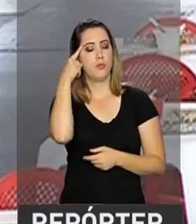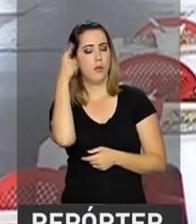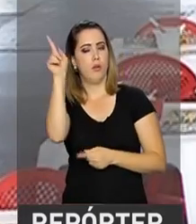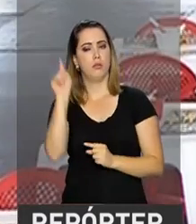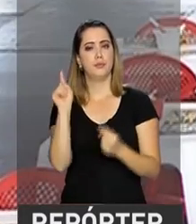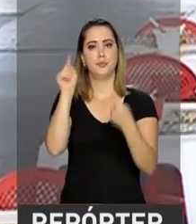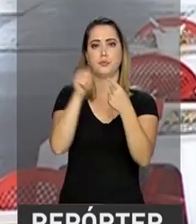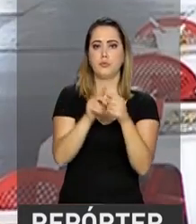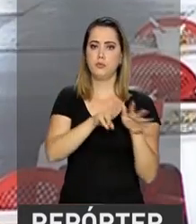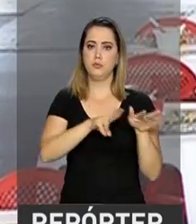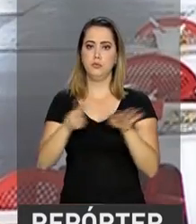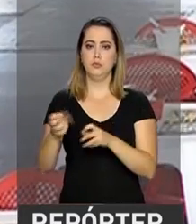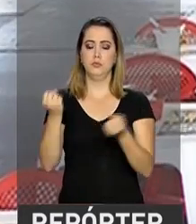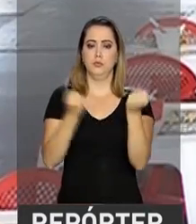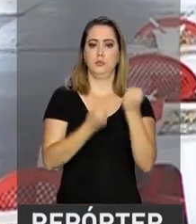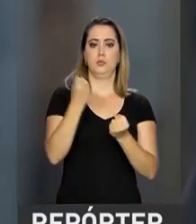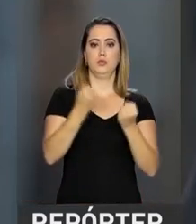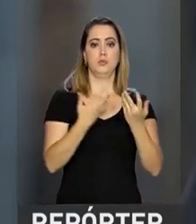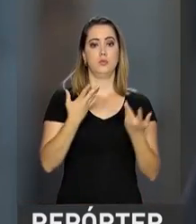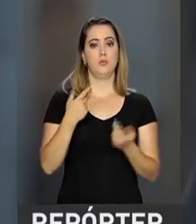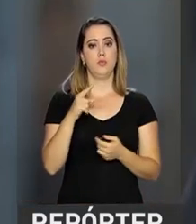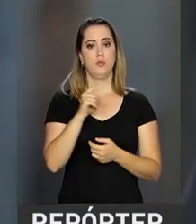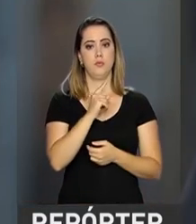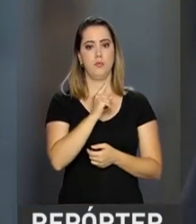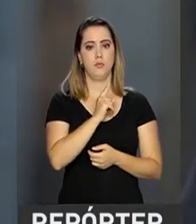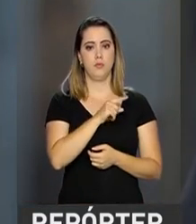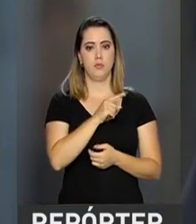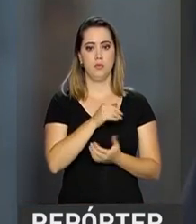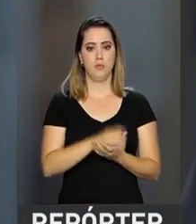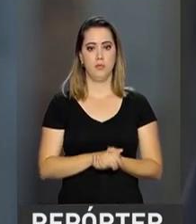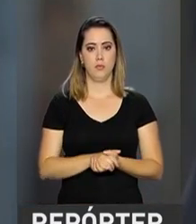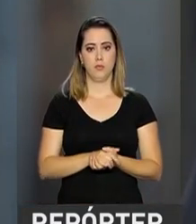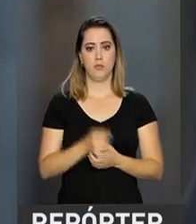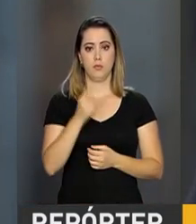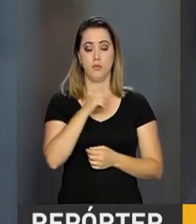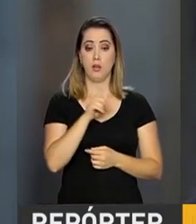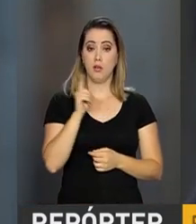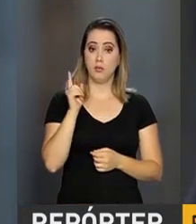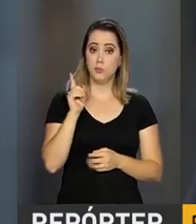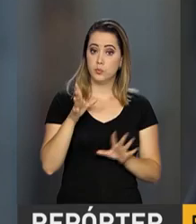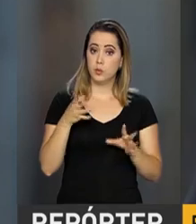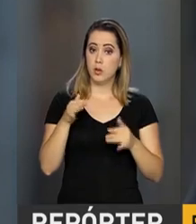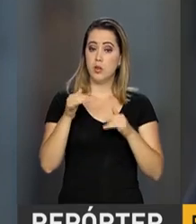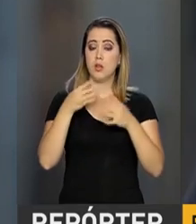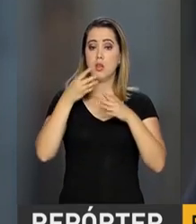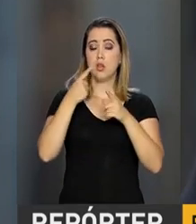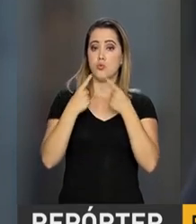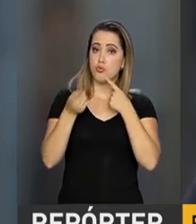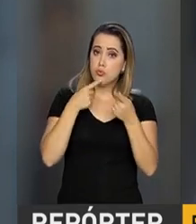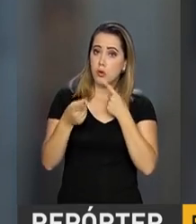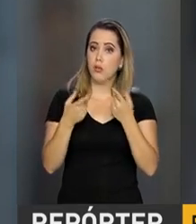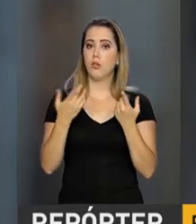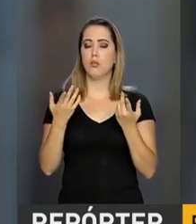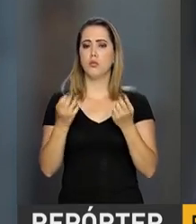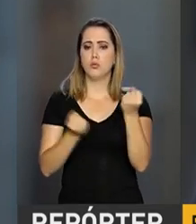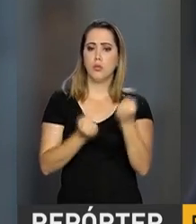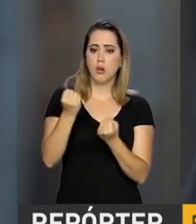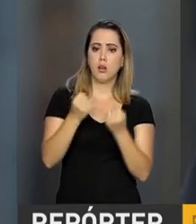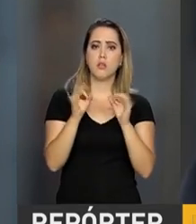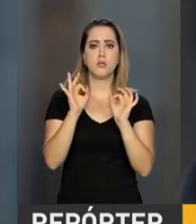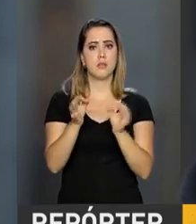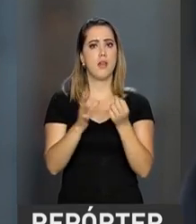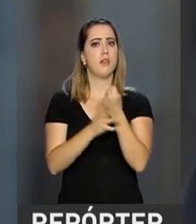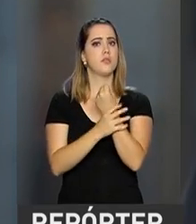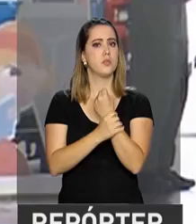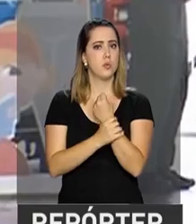da semana nacional do trânsito ela reforça a discussão do trânsito seguro junto